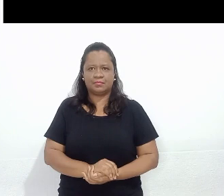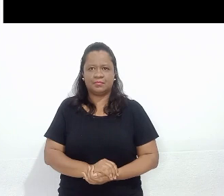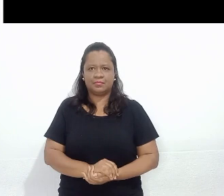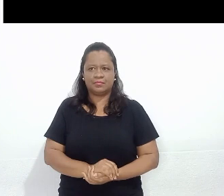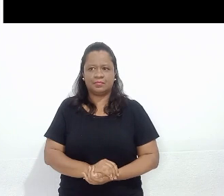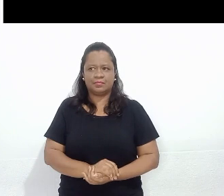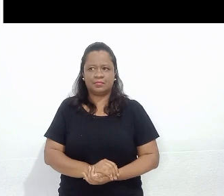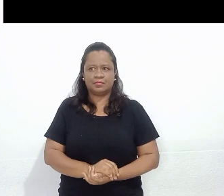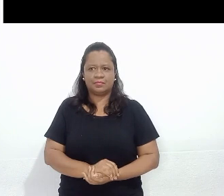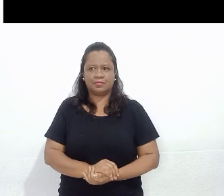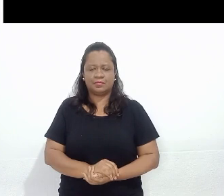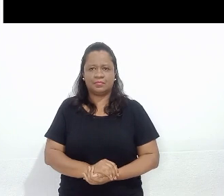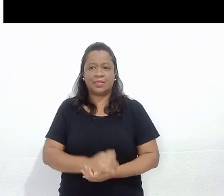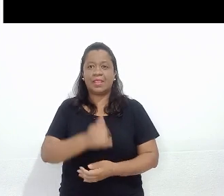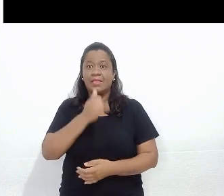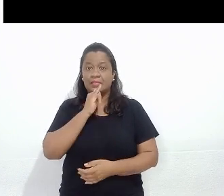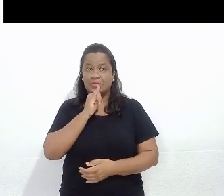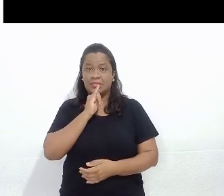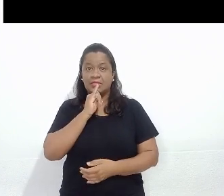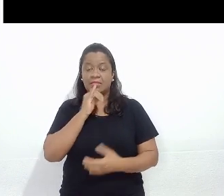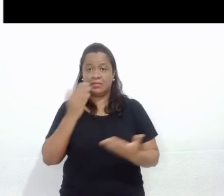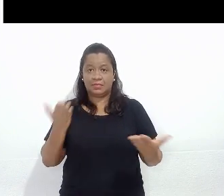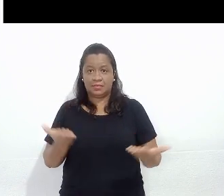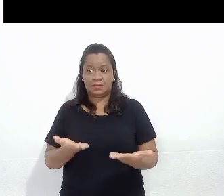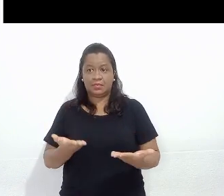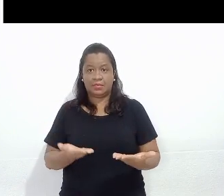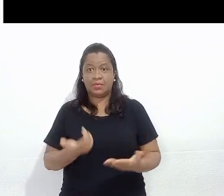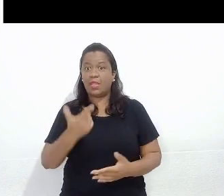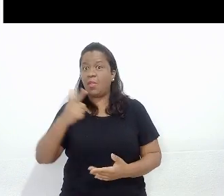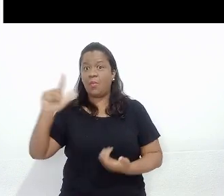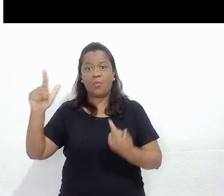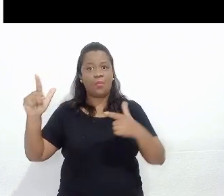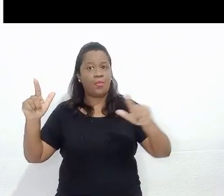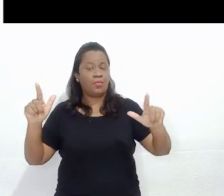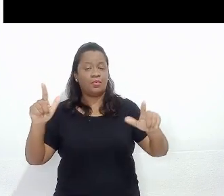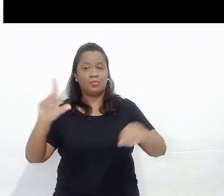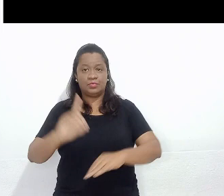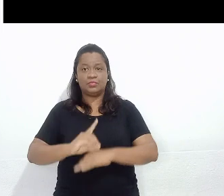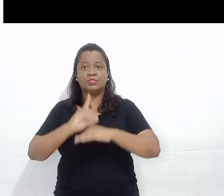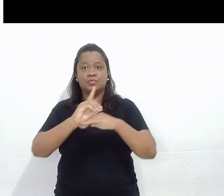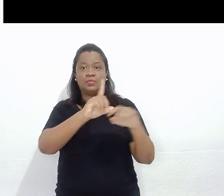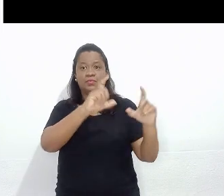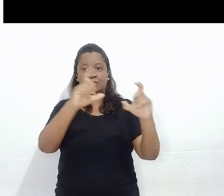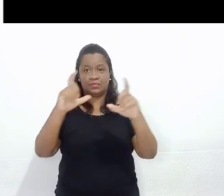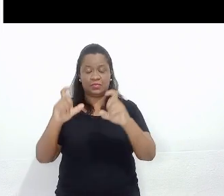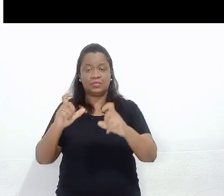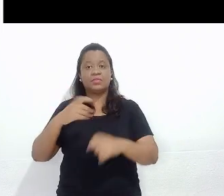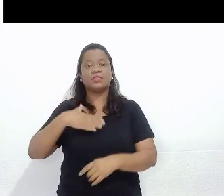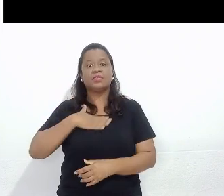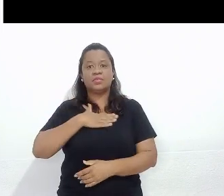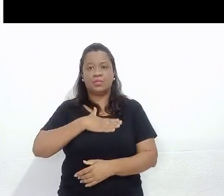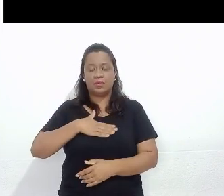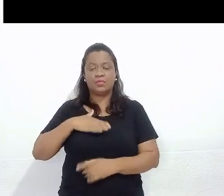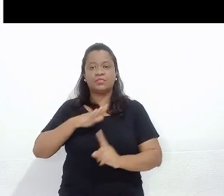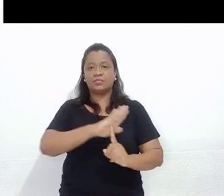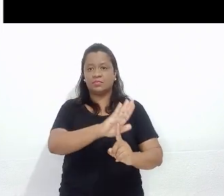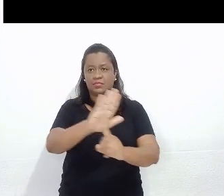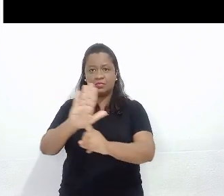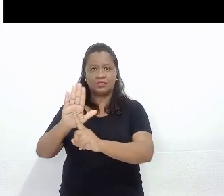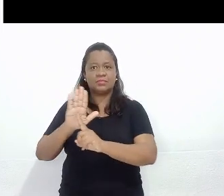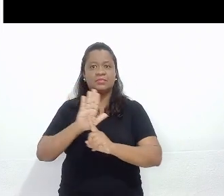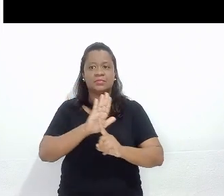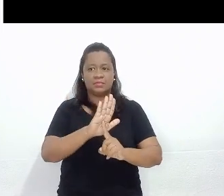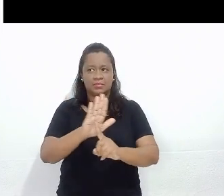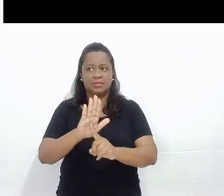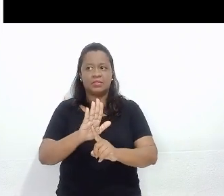vamos dar uns exemplos aqui de outros diretores de fotografia que também gostam de mostrar o seu estilo,